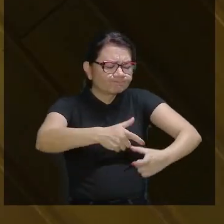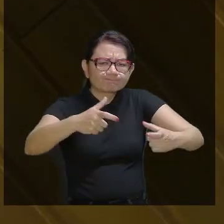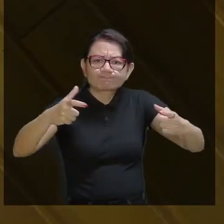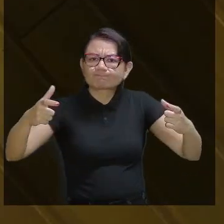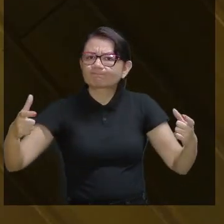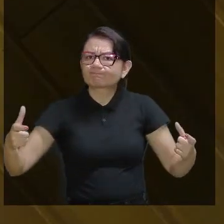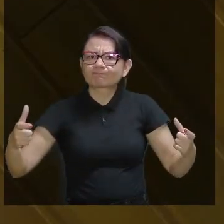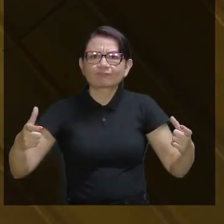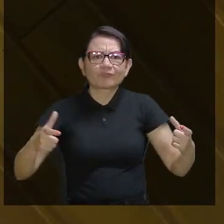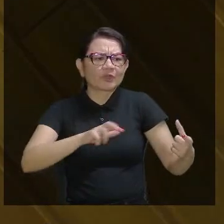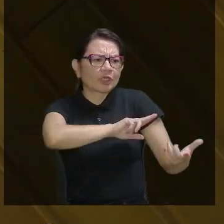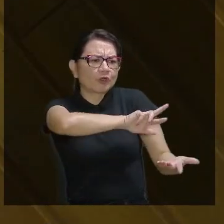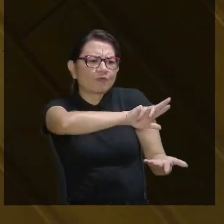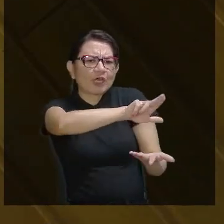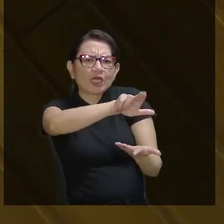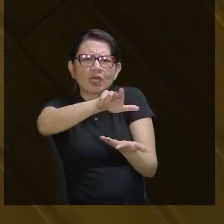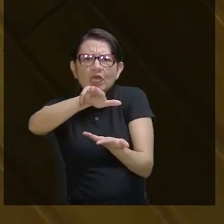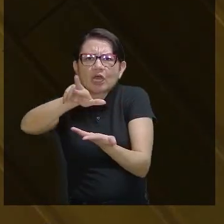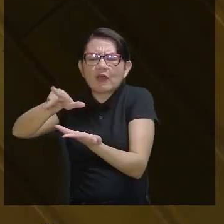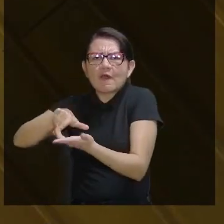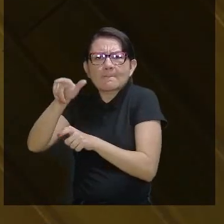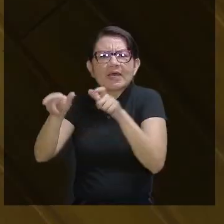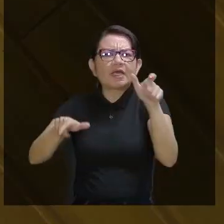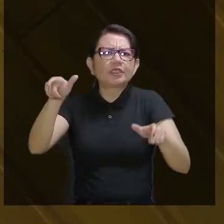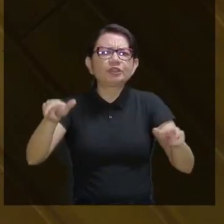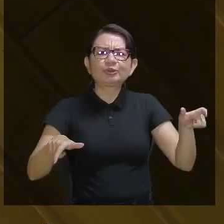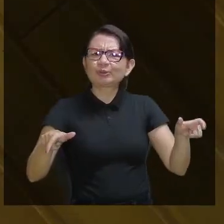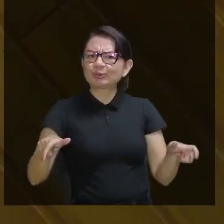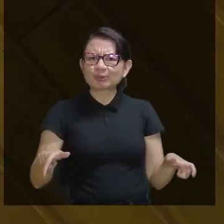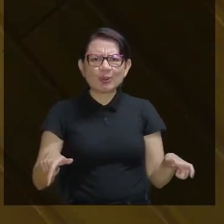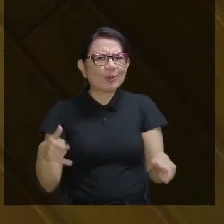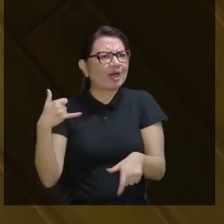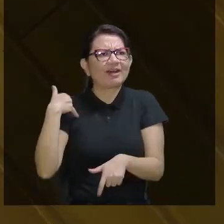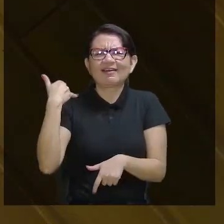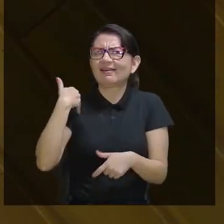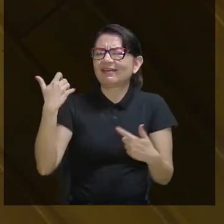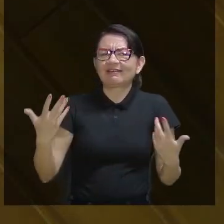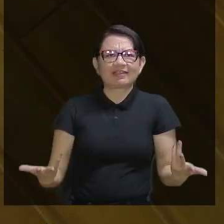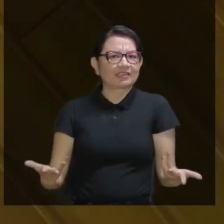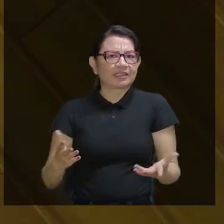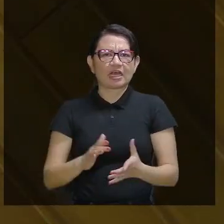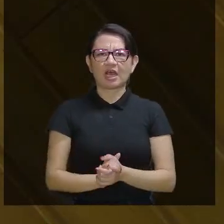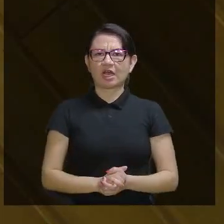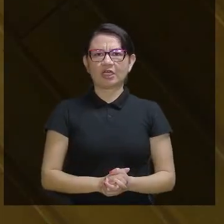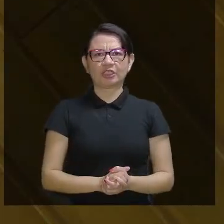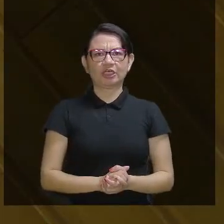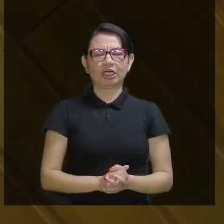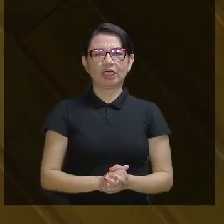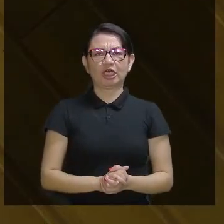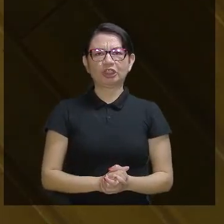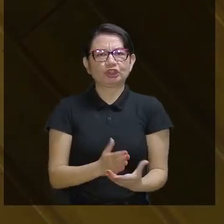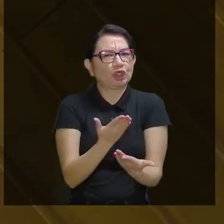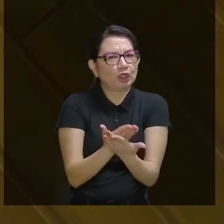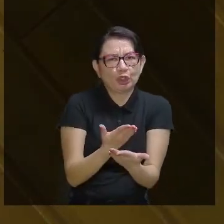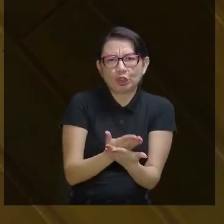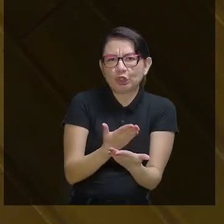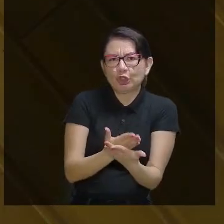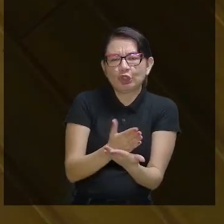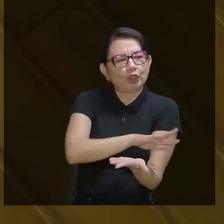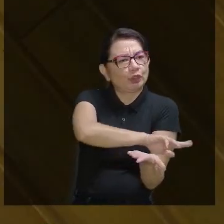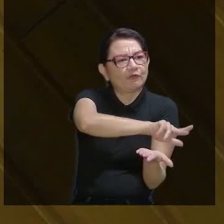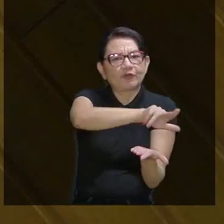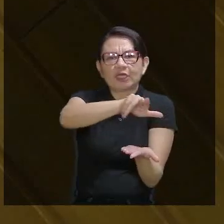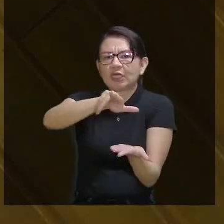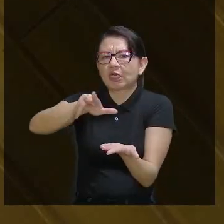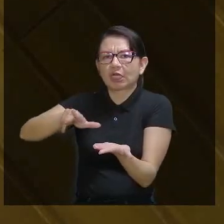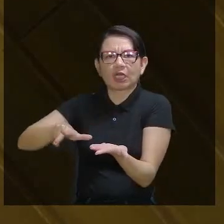né, tipos, quanto idade, quanto a própria escolaridade. Como que